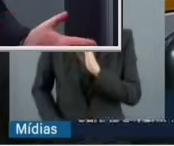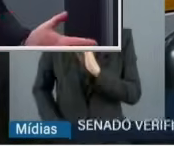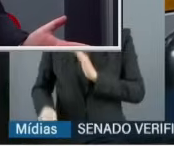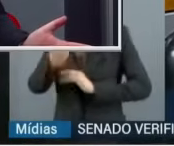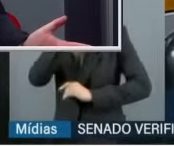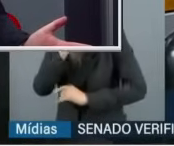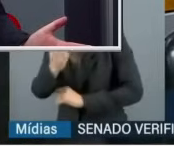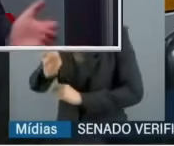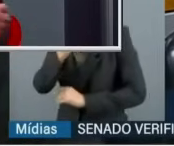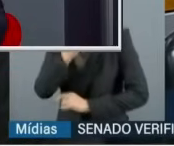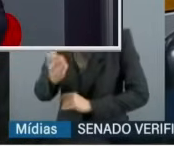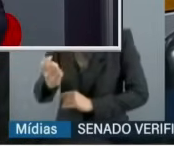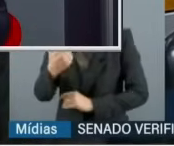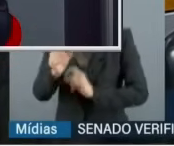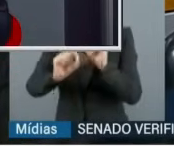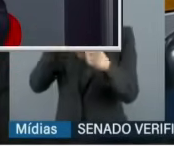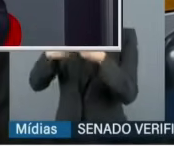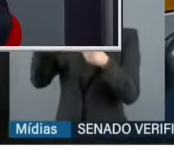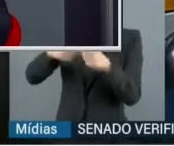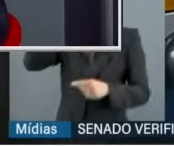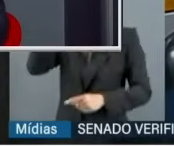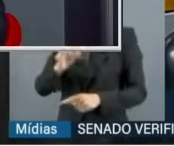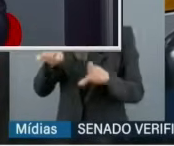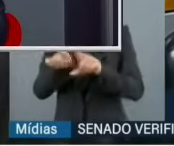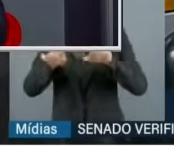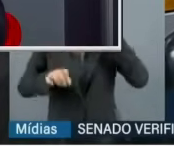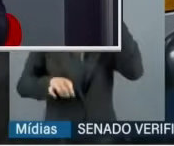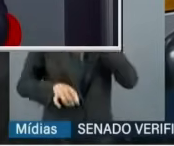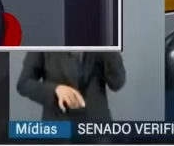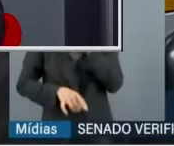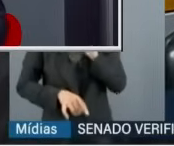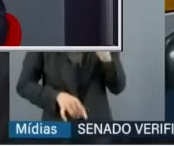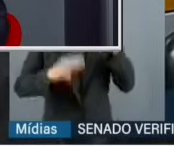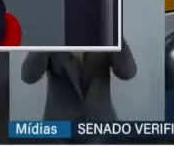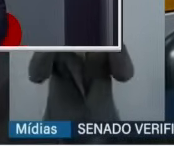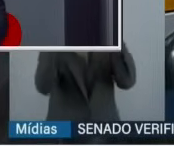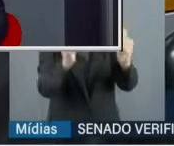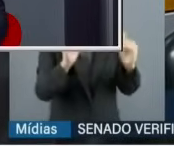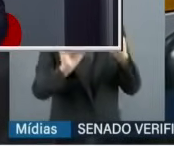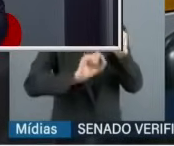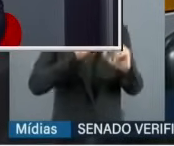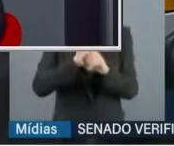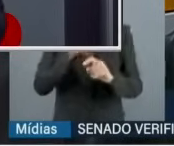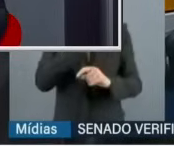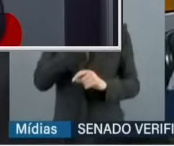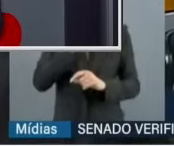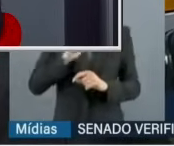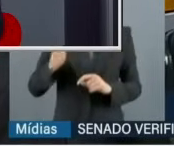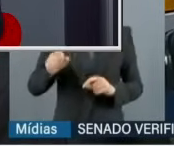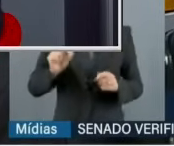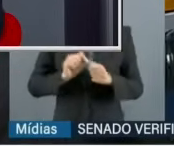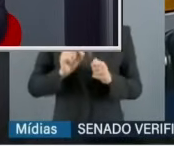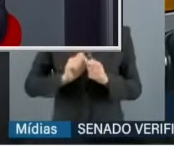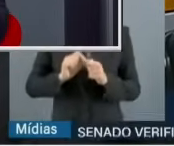Heleno. O Heleno foi confrontado com informações sobre uma delação que não é. de conhecimento de ninguém. Ninguém sabe, ninguém viu,